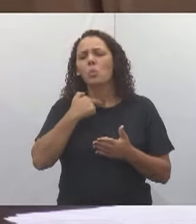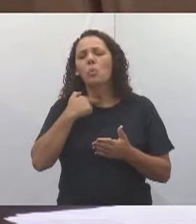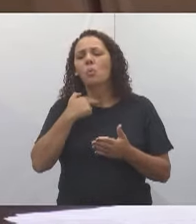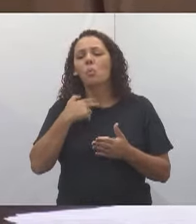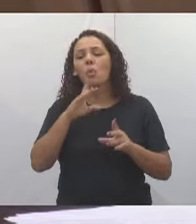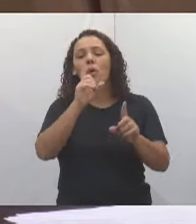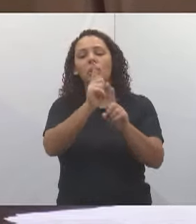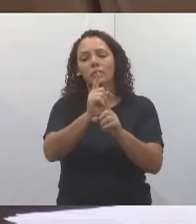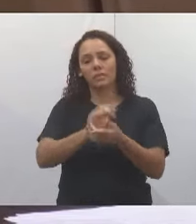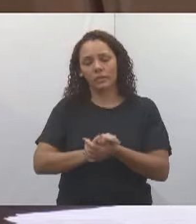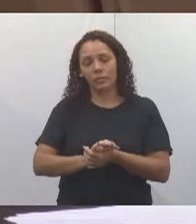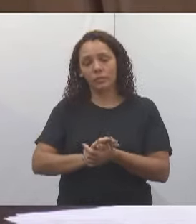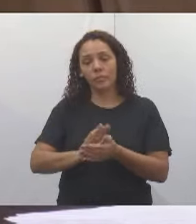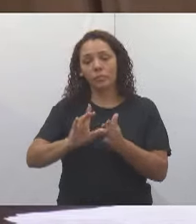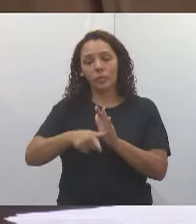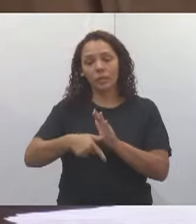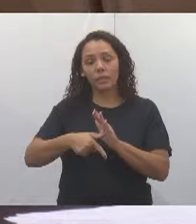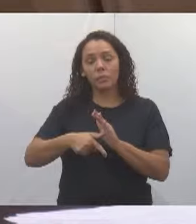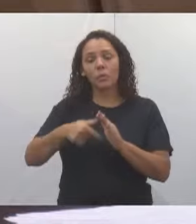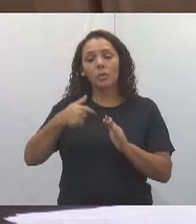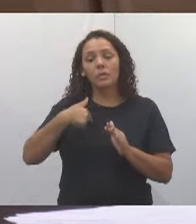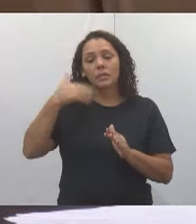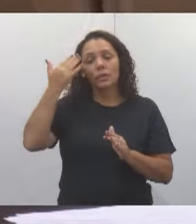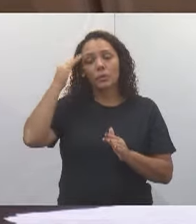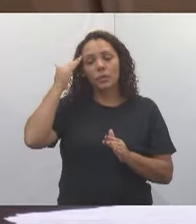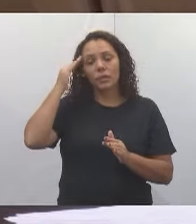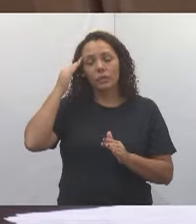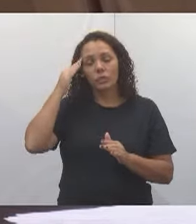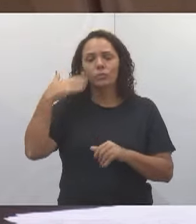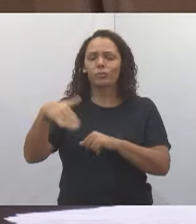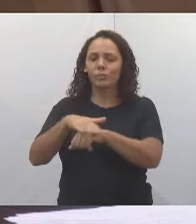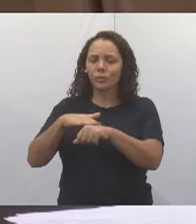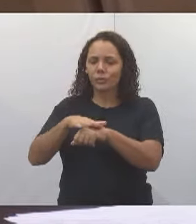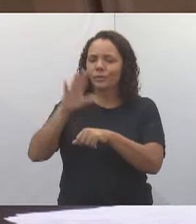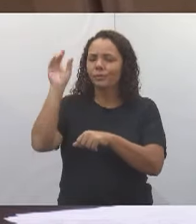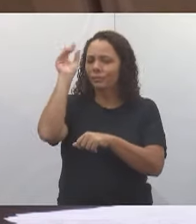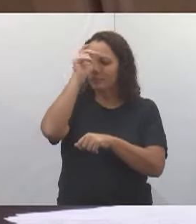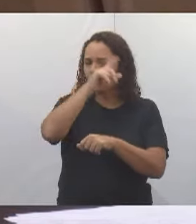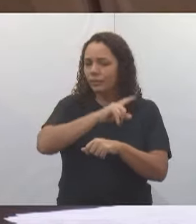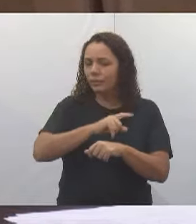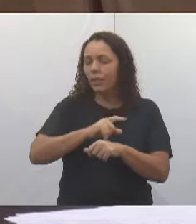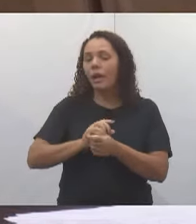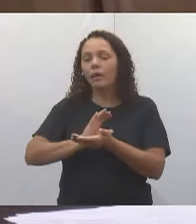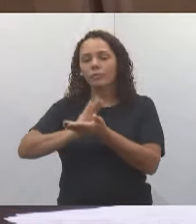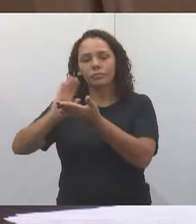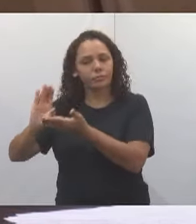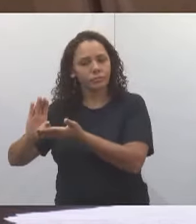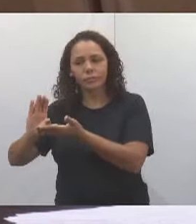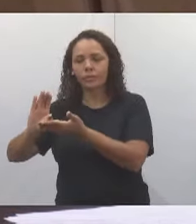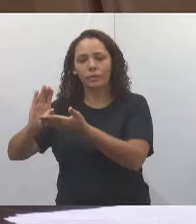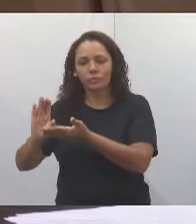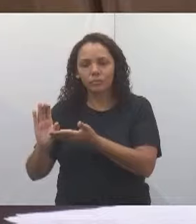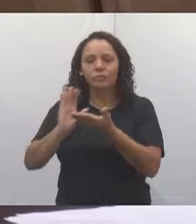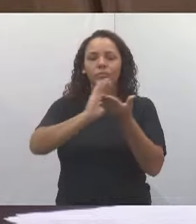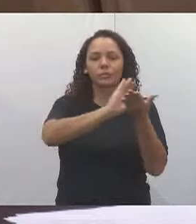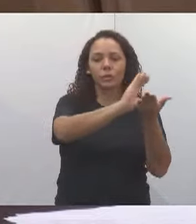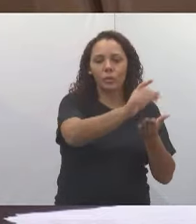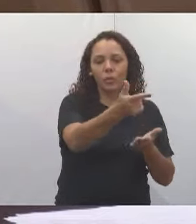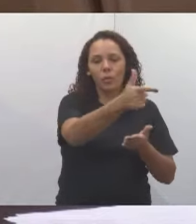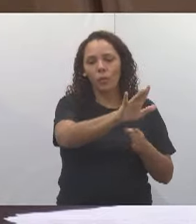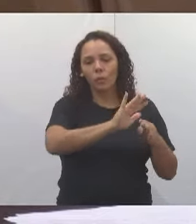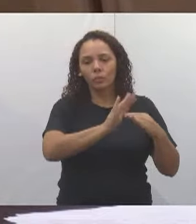realmente era difícil lidar com ela. E os 50 mil foi para o Nova Jacareí, não foi para o Parque Imperial, devido à falta